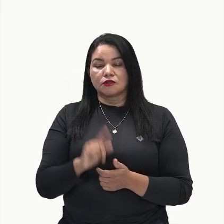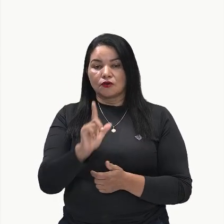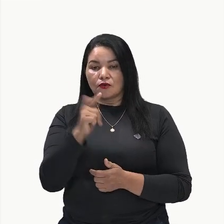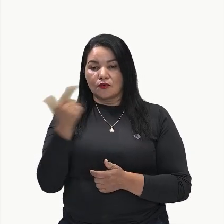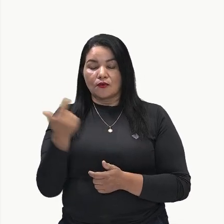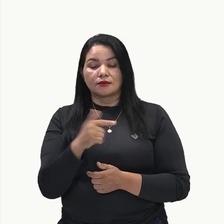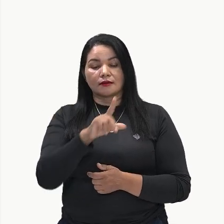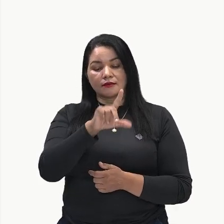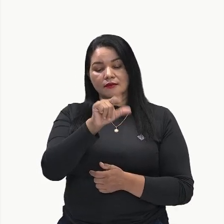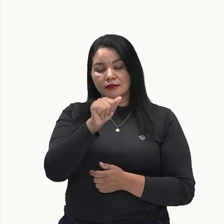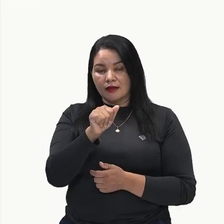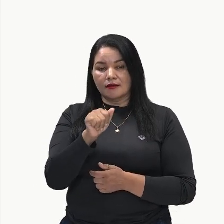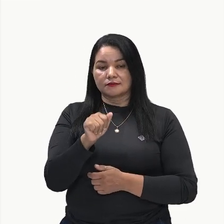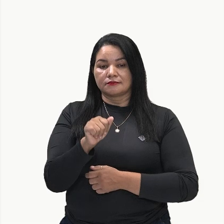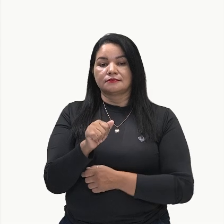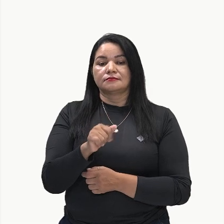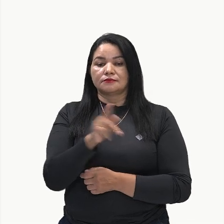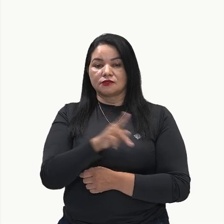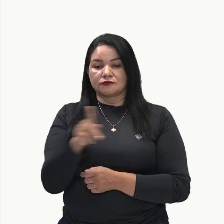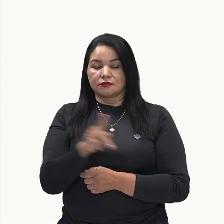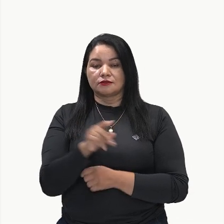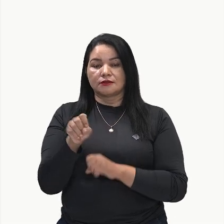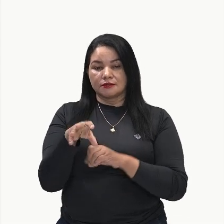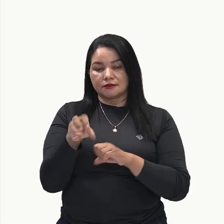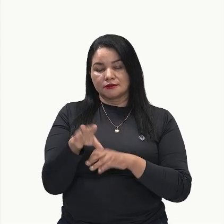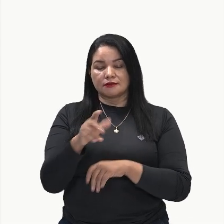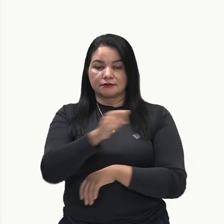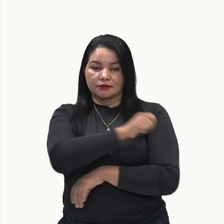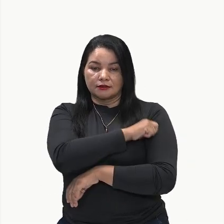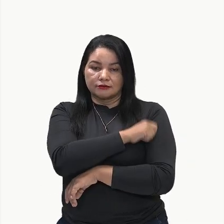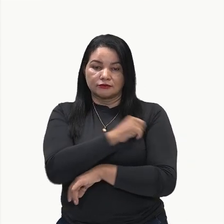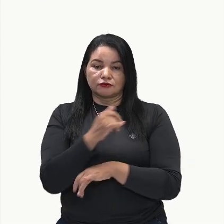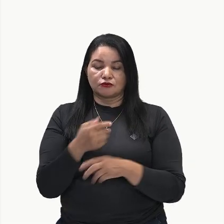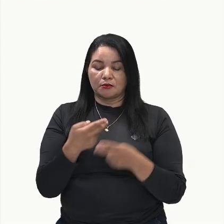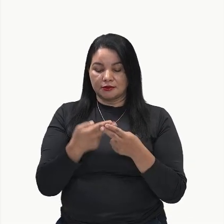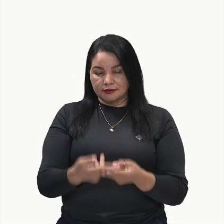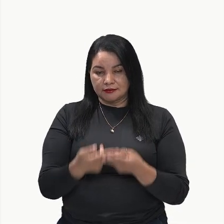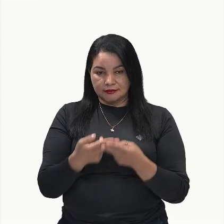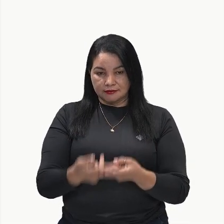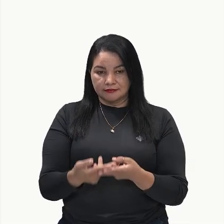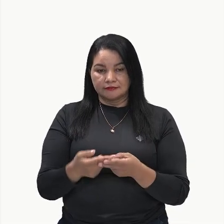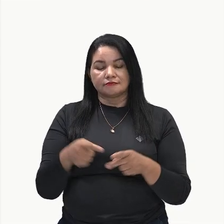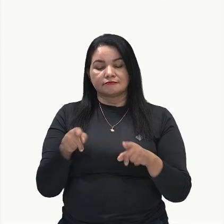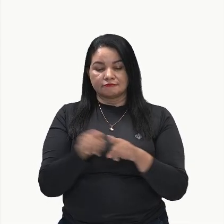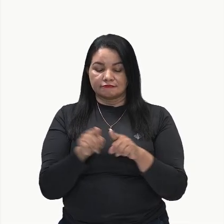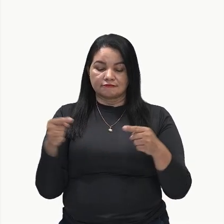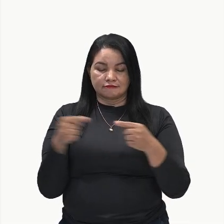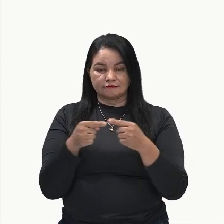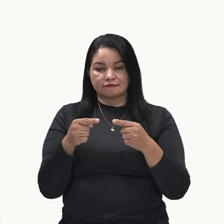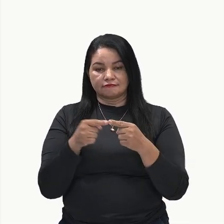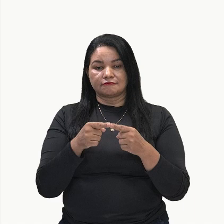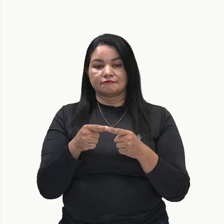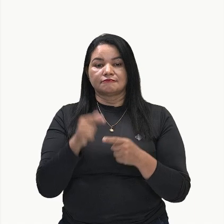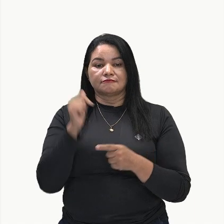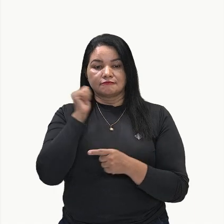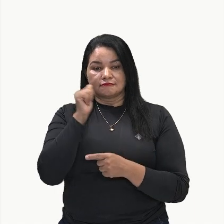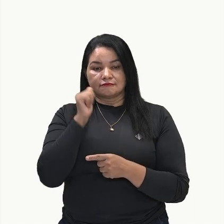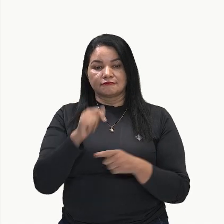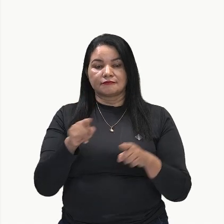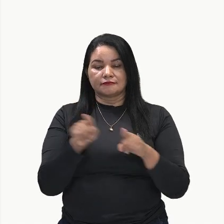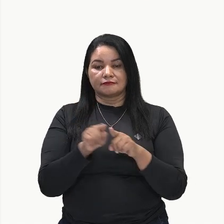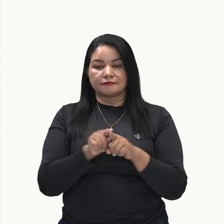enseña a los estudiantes com paciência. Então, feminino. E la chica lleva um